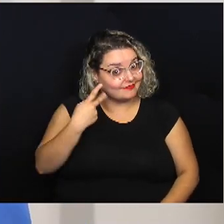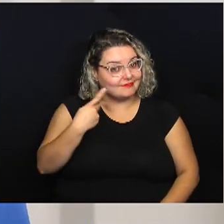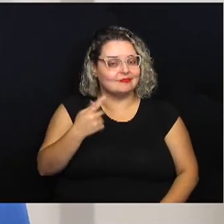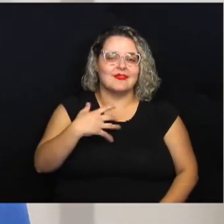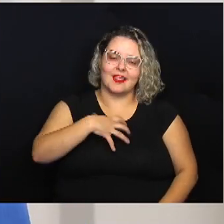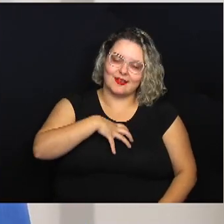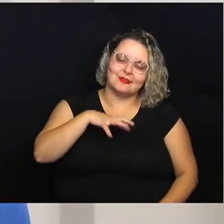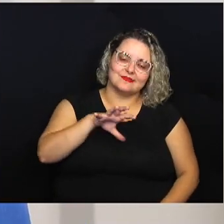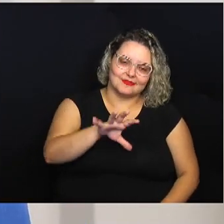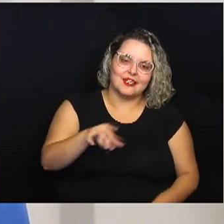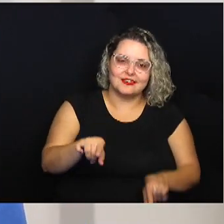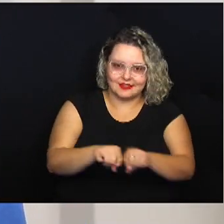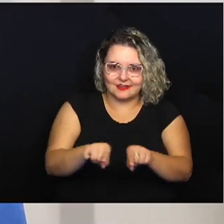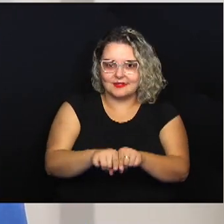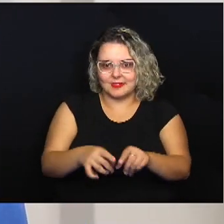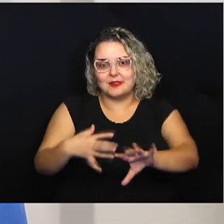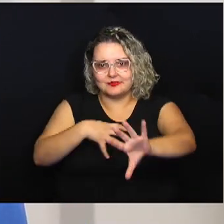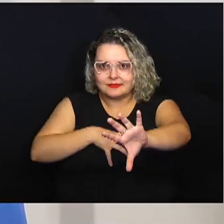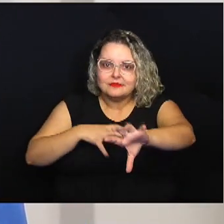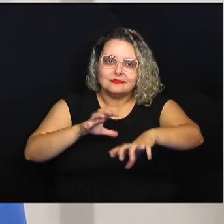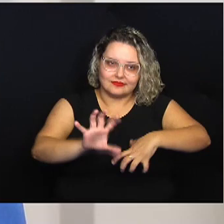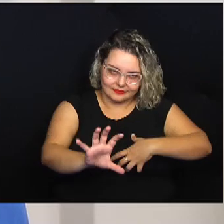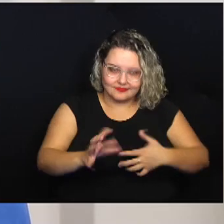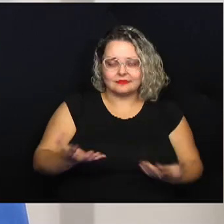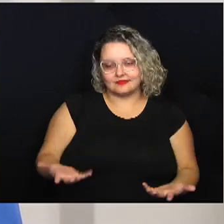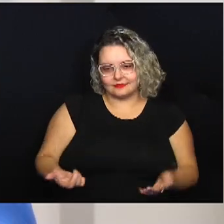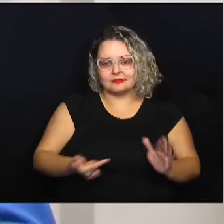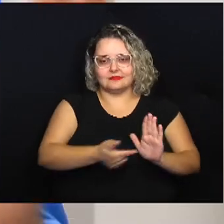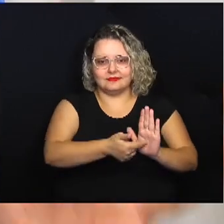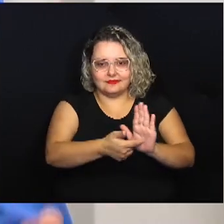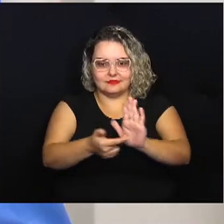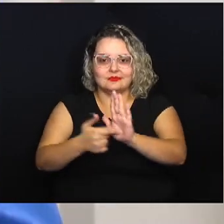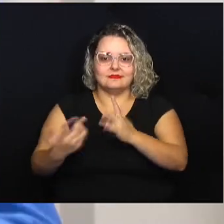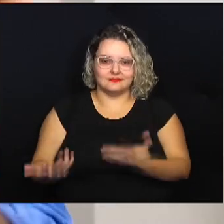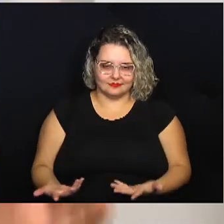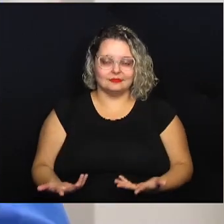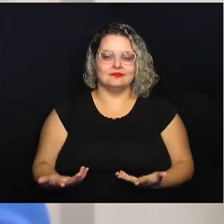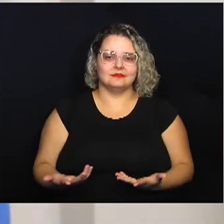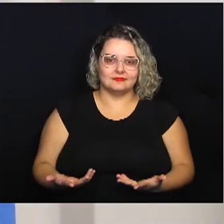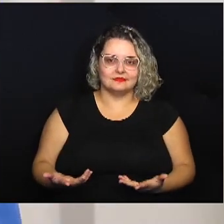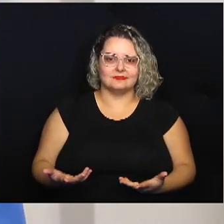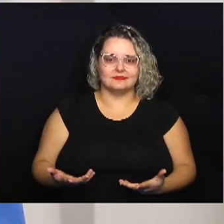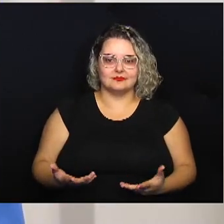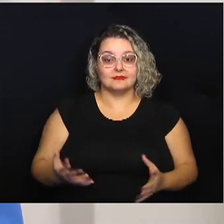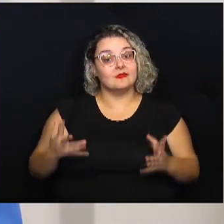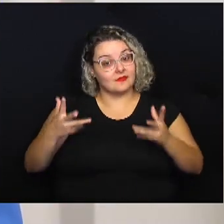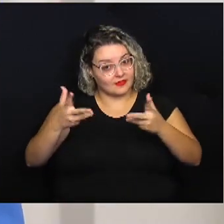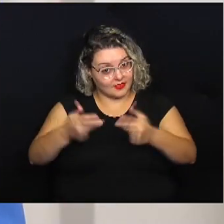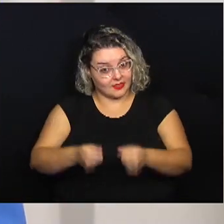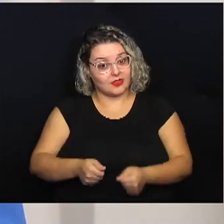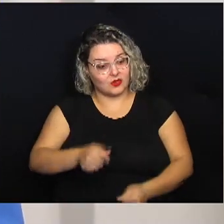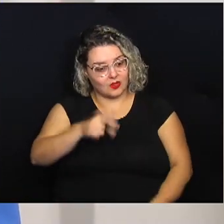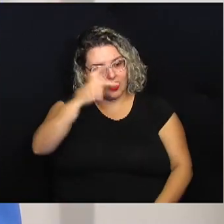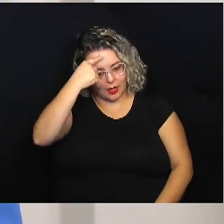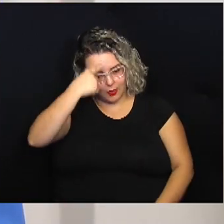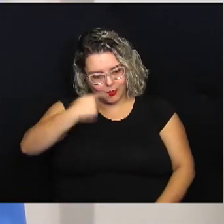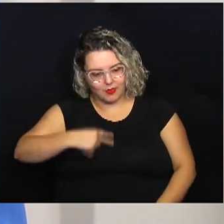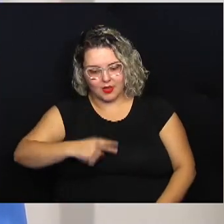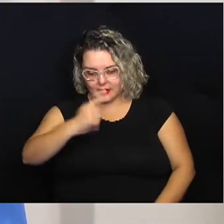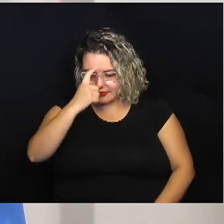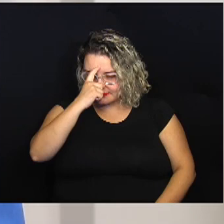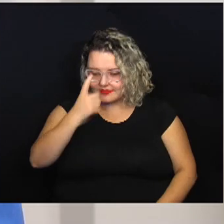de você mostrar também na integridade assim, a